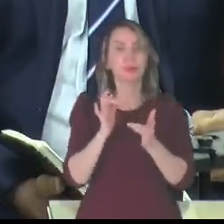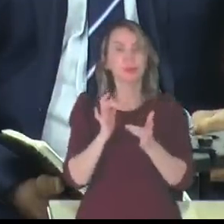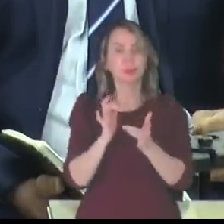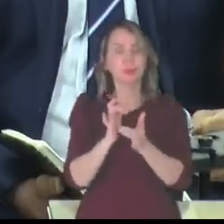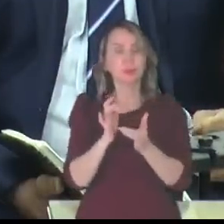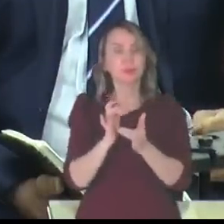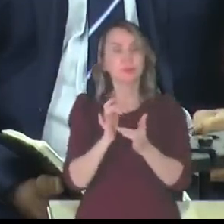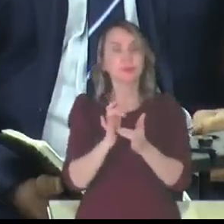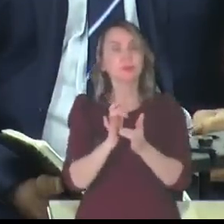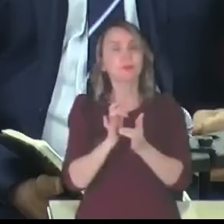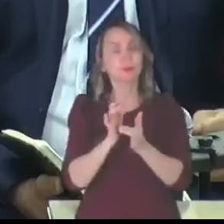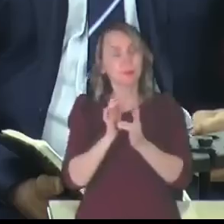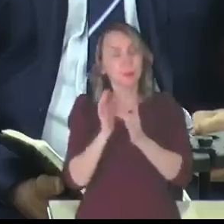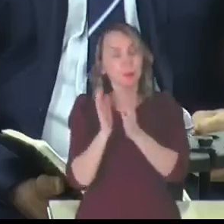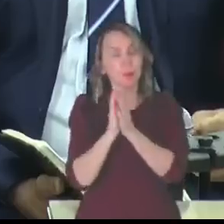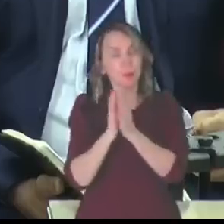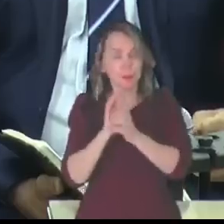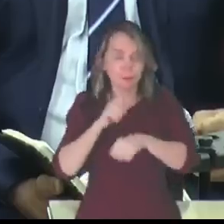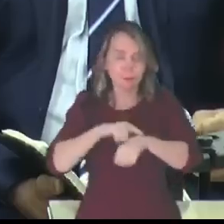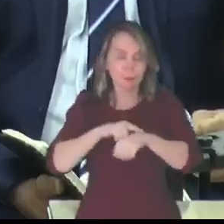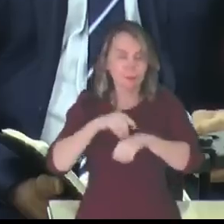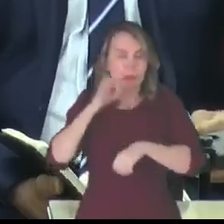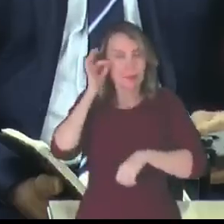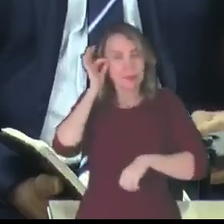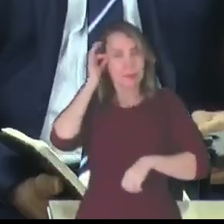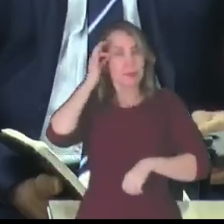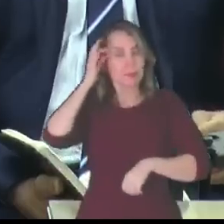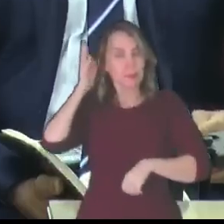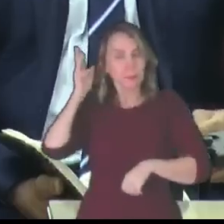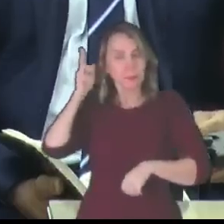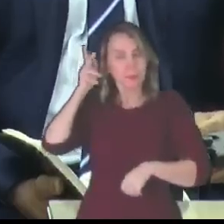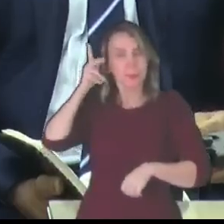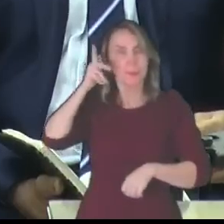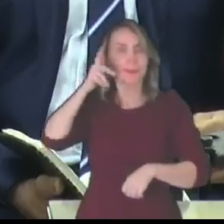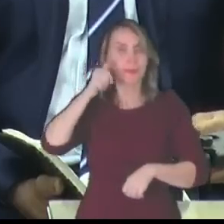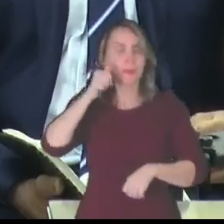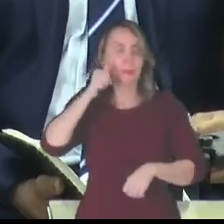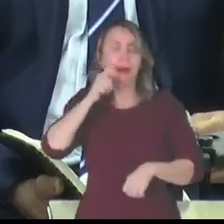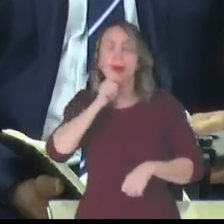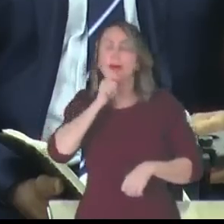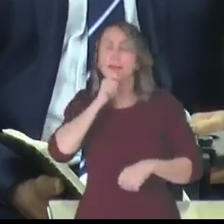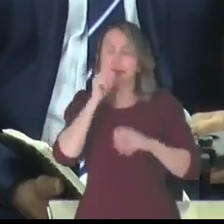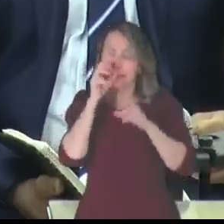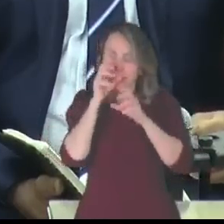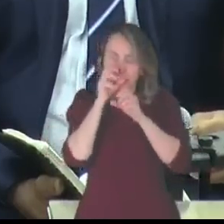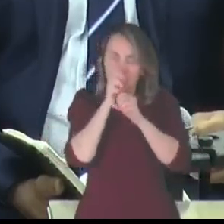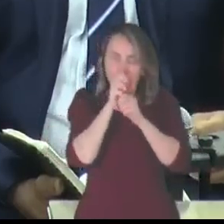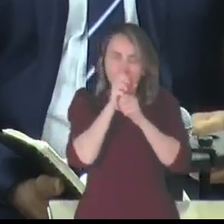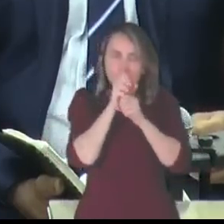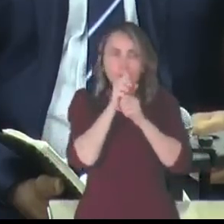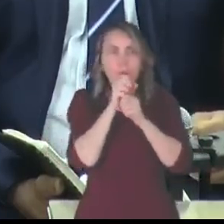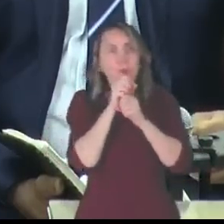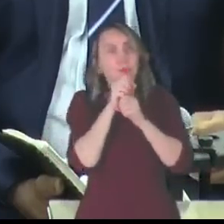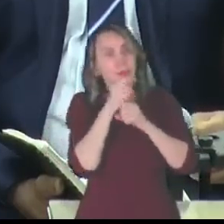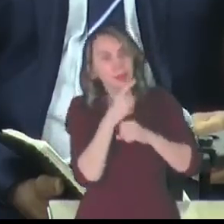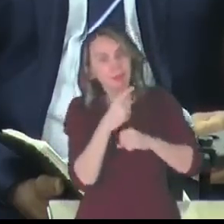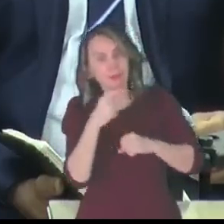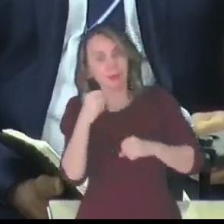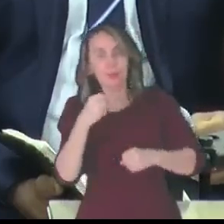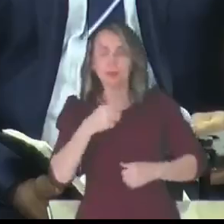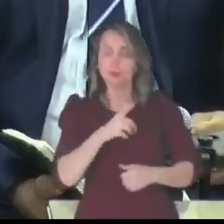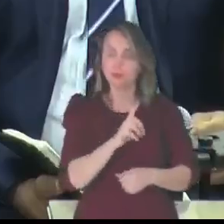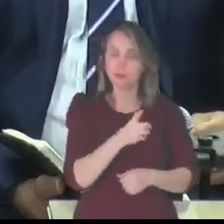que a Sombras da Noite desaparecesse levantando-se muito cedo estando ainda escuro saiu e foi para um lugar